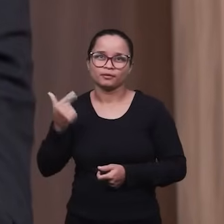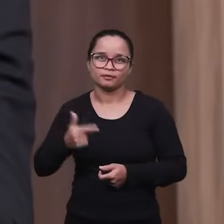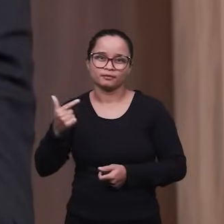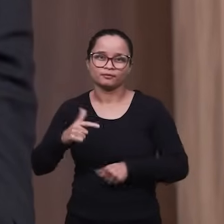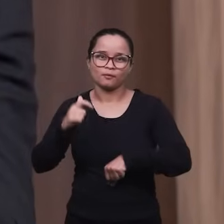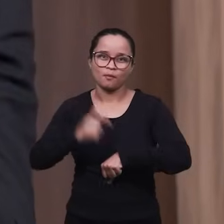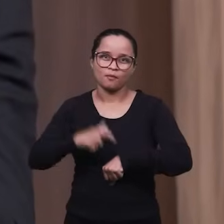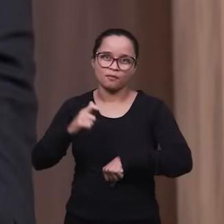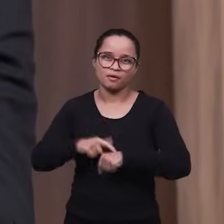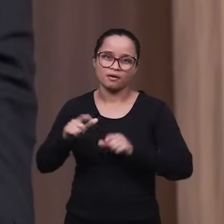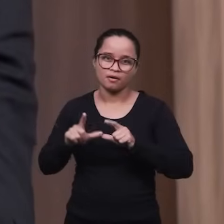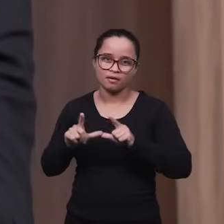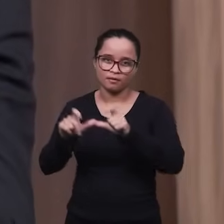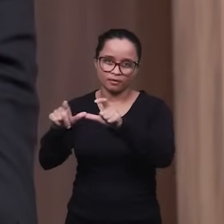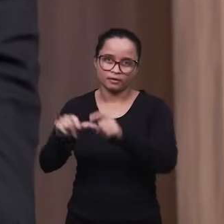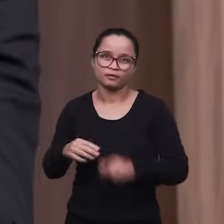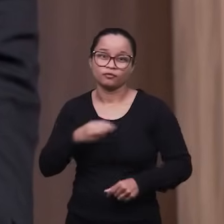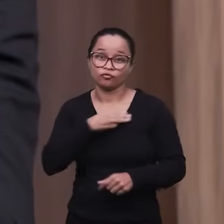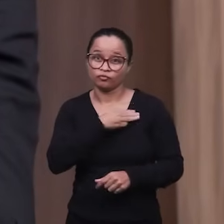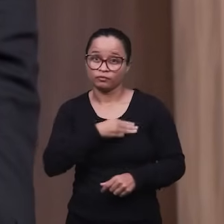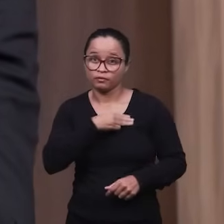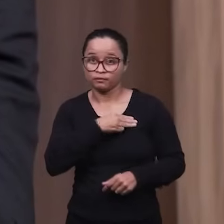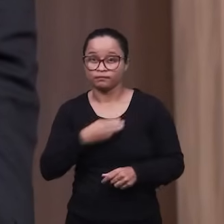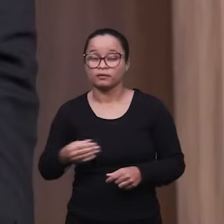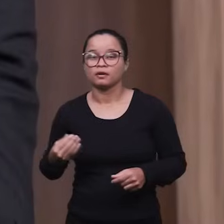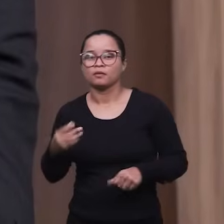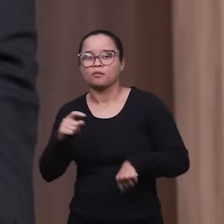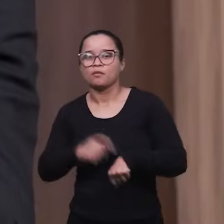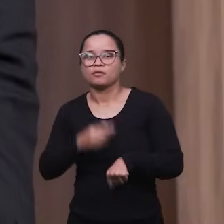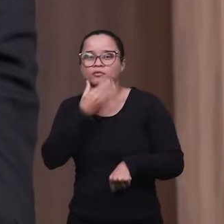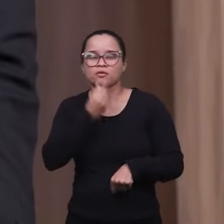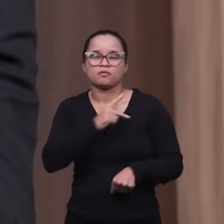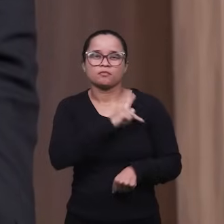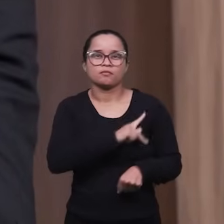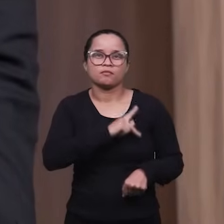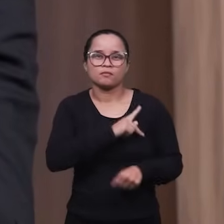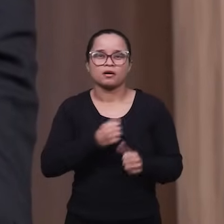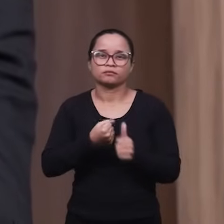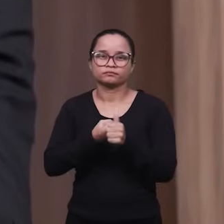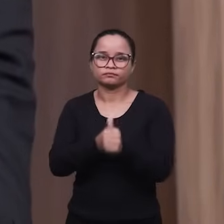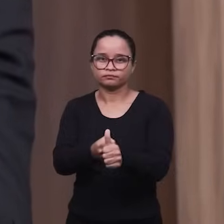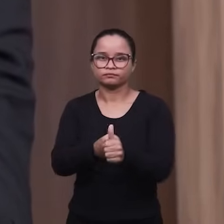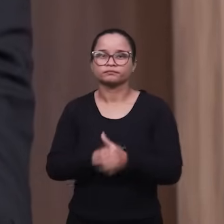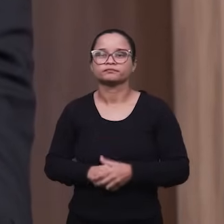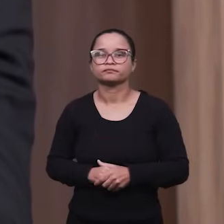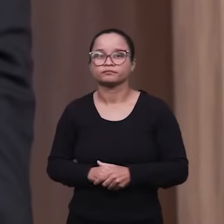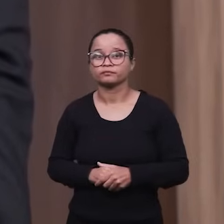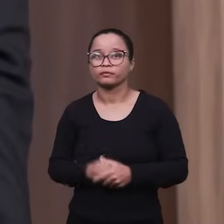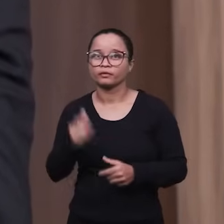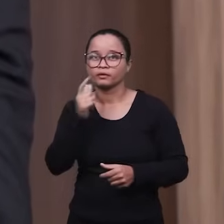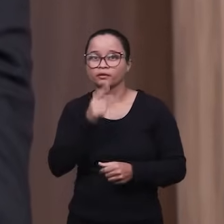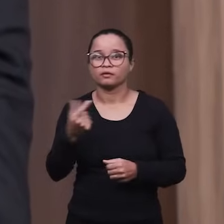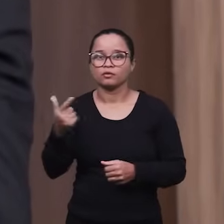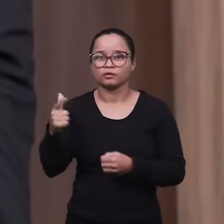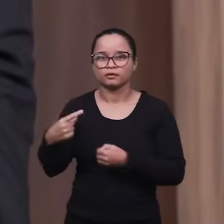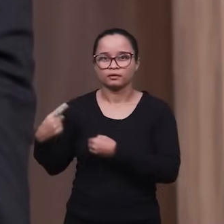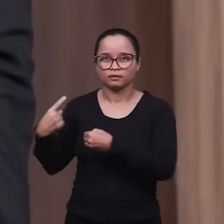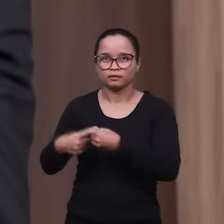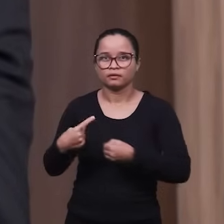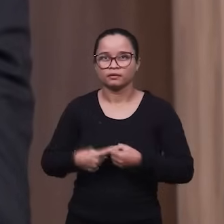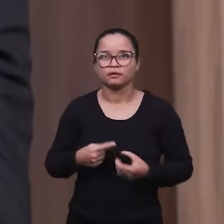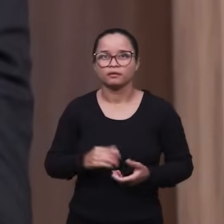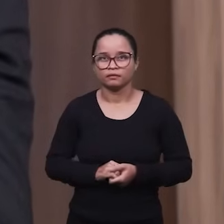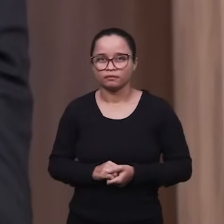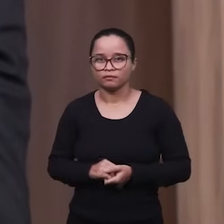parte da viagem missionária, quando Paulo e Silas terão acesso a outras cidades, né, como Bereia,